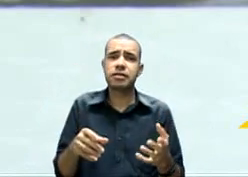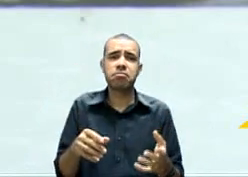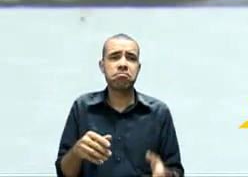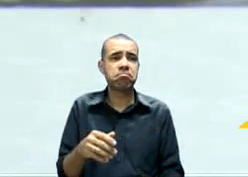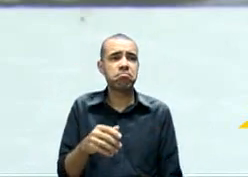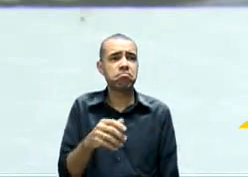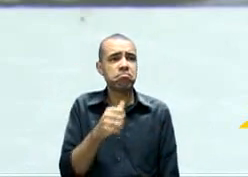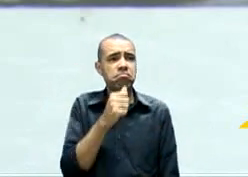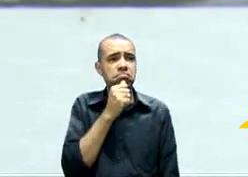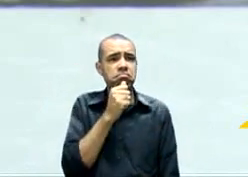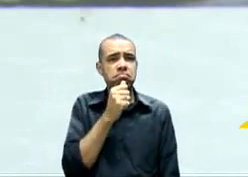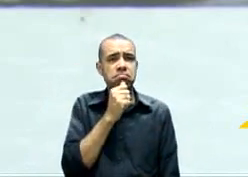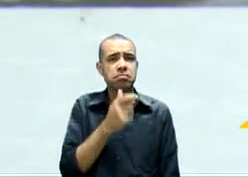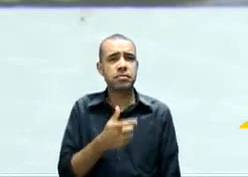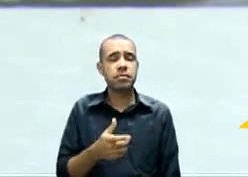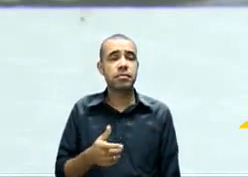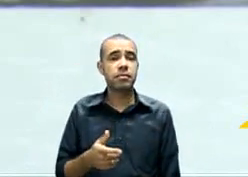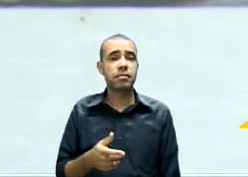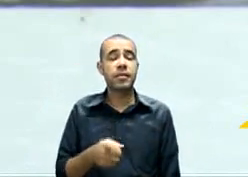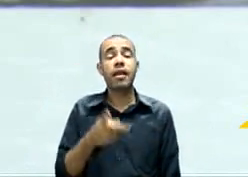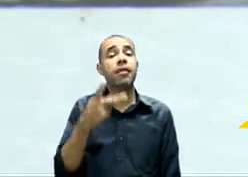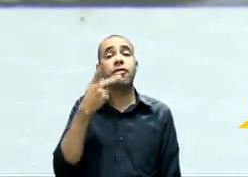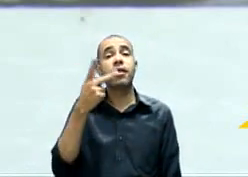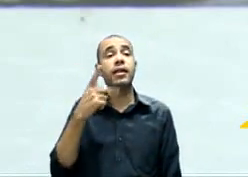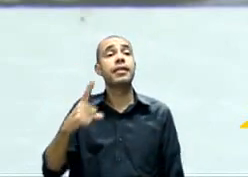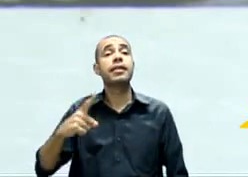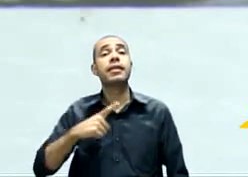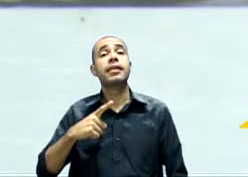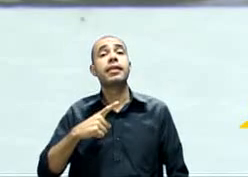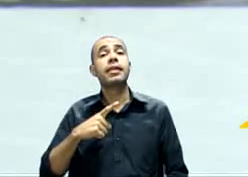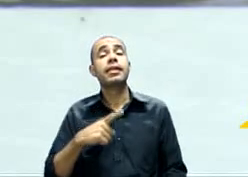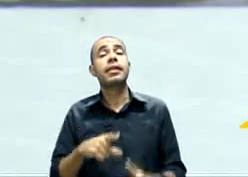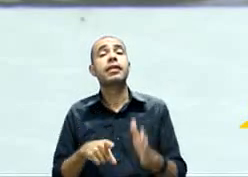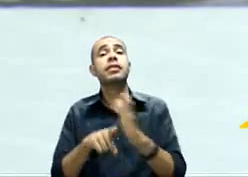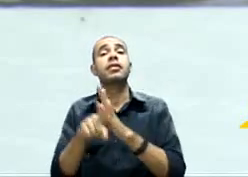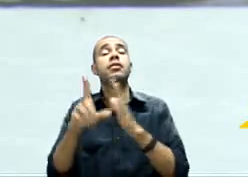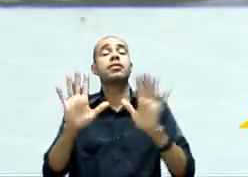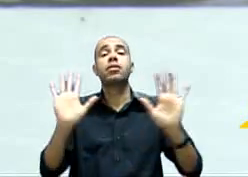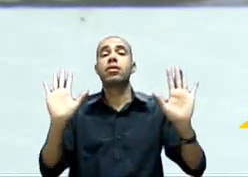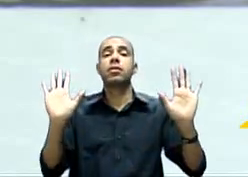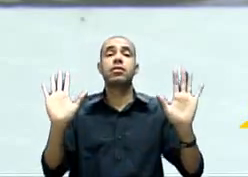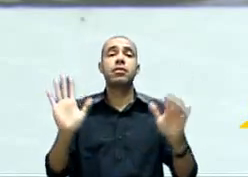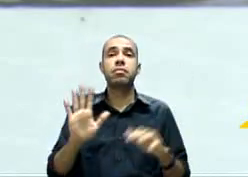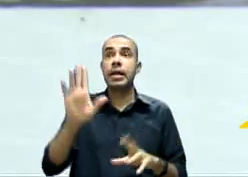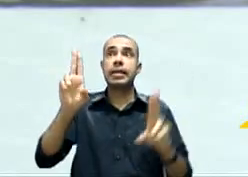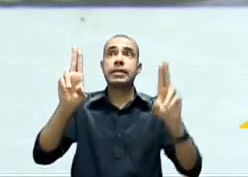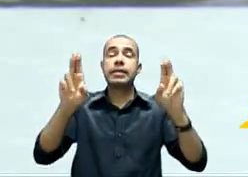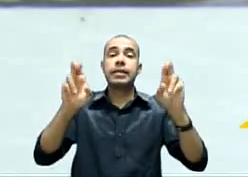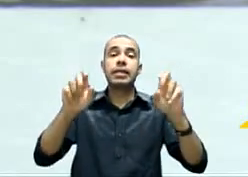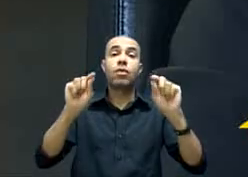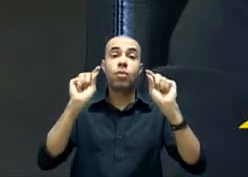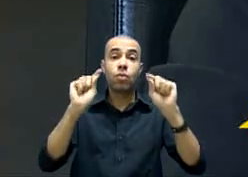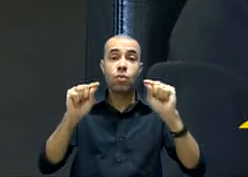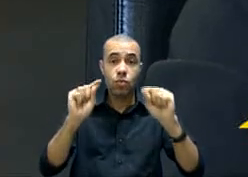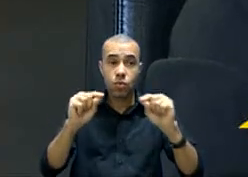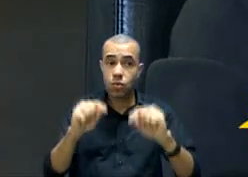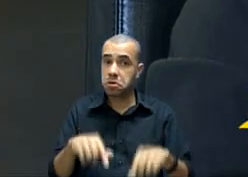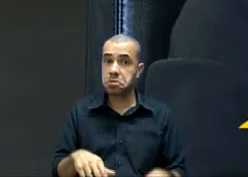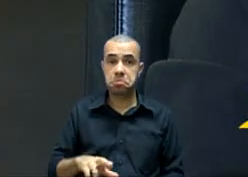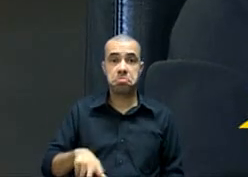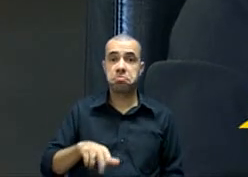dizem assim, tem uma moção, mas não citaram o tema. Mas, na época da